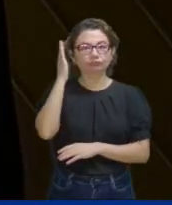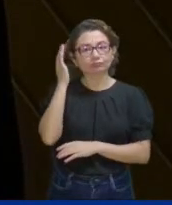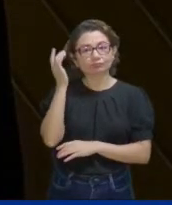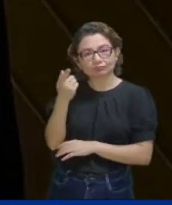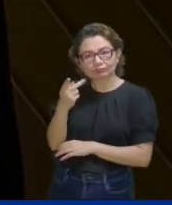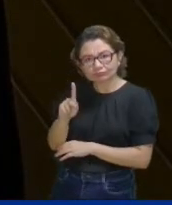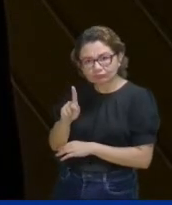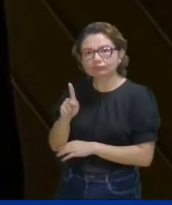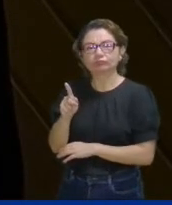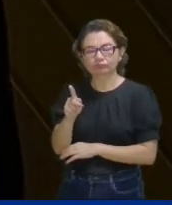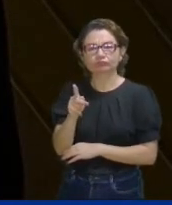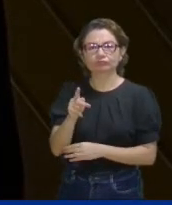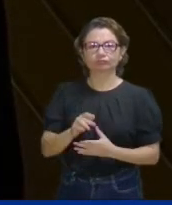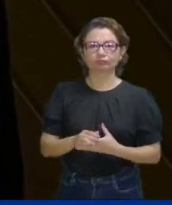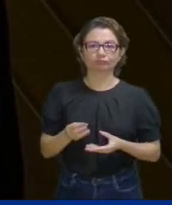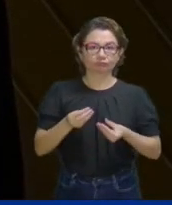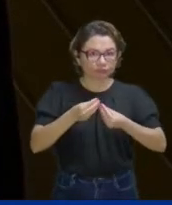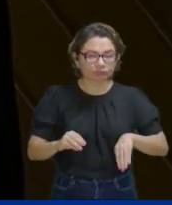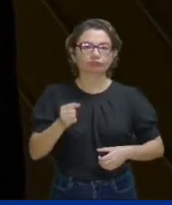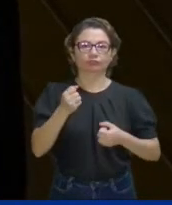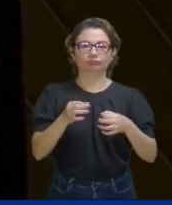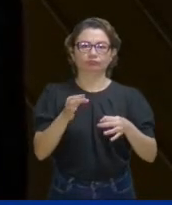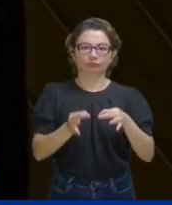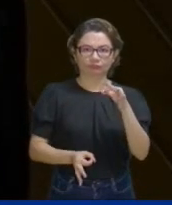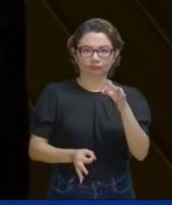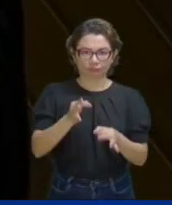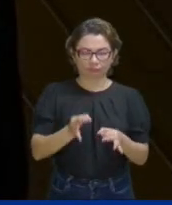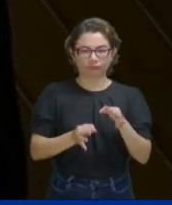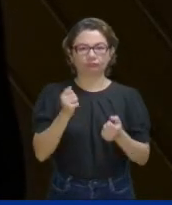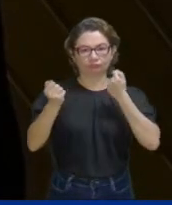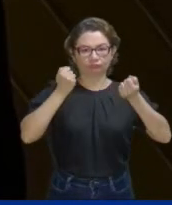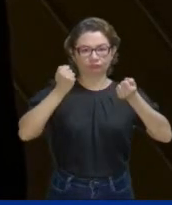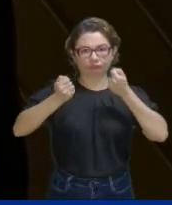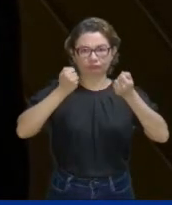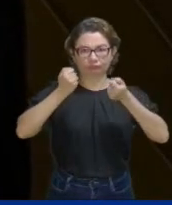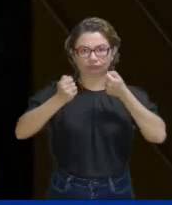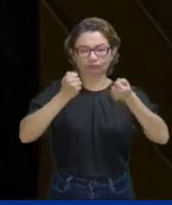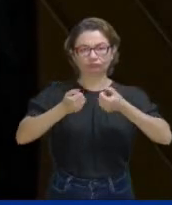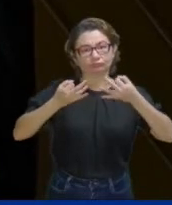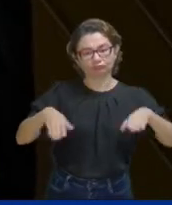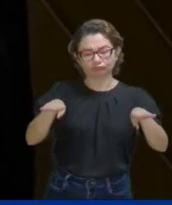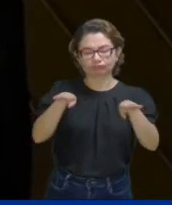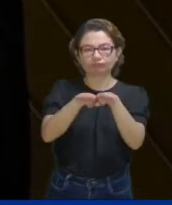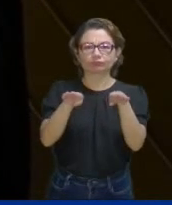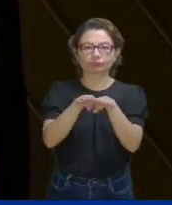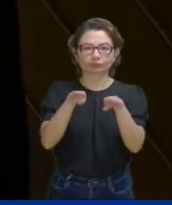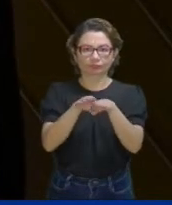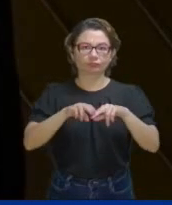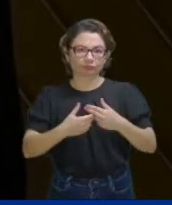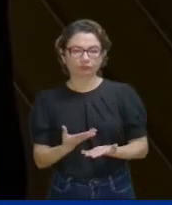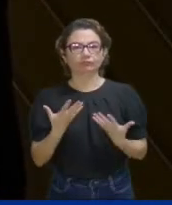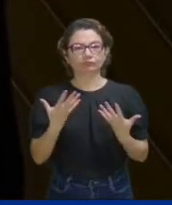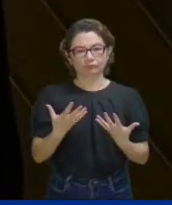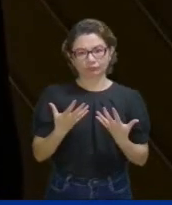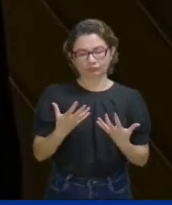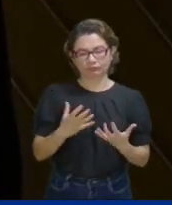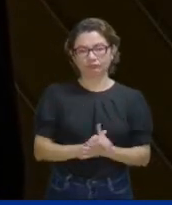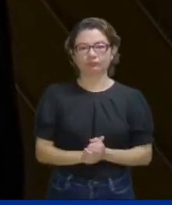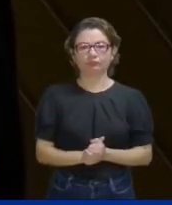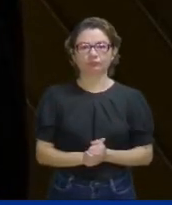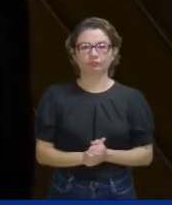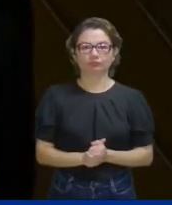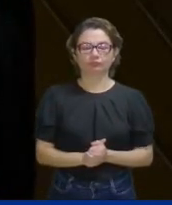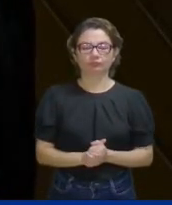entender, compromete uma avaliação justa e equânime dos gastos de campanha. Com essas considerações, requer o